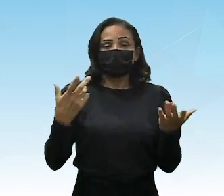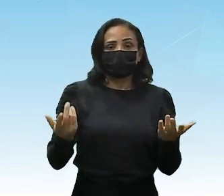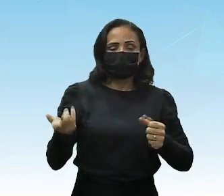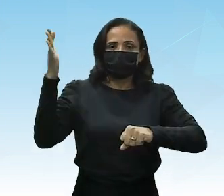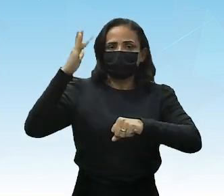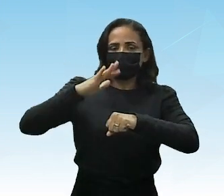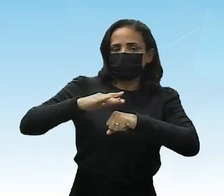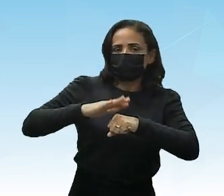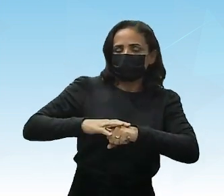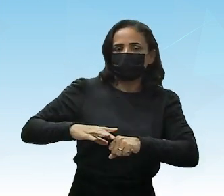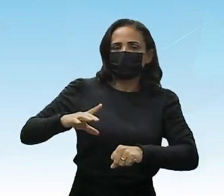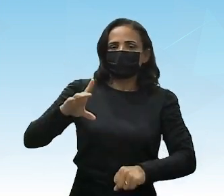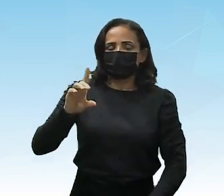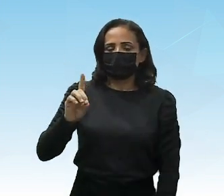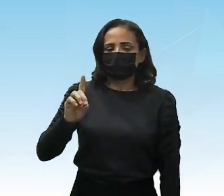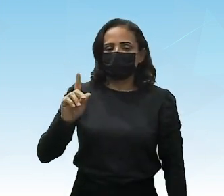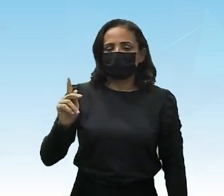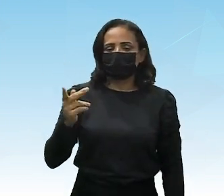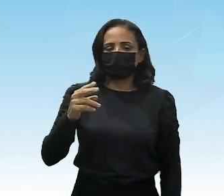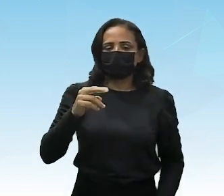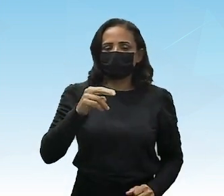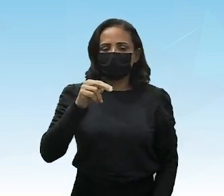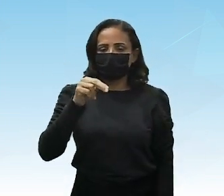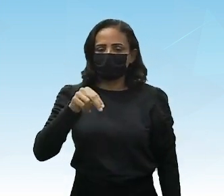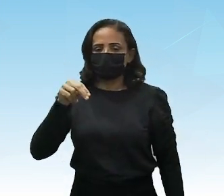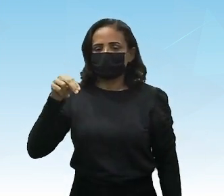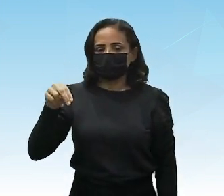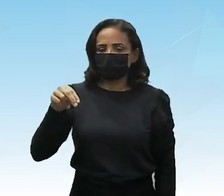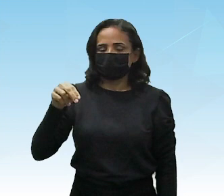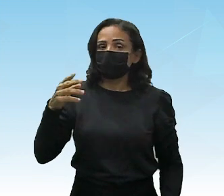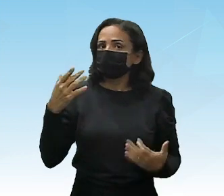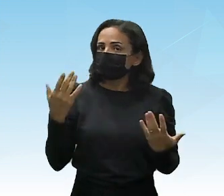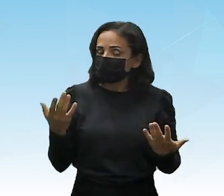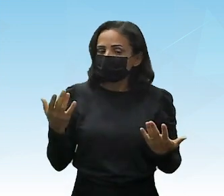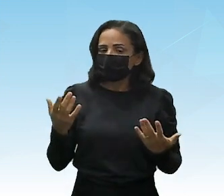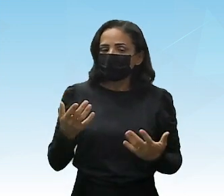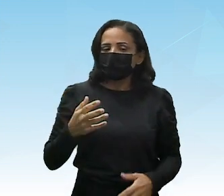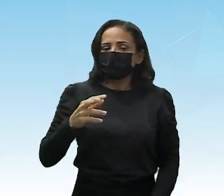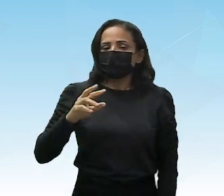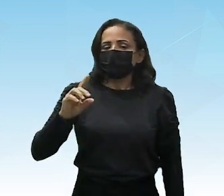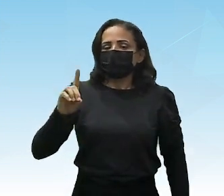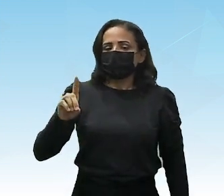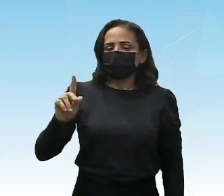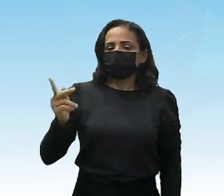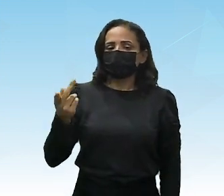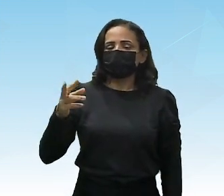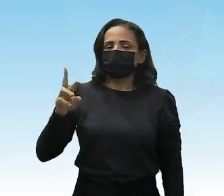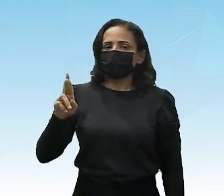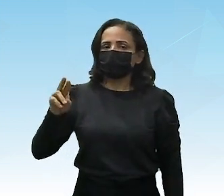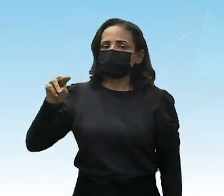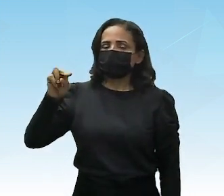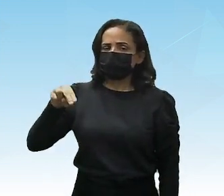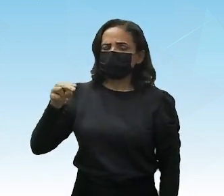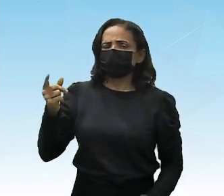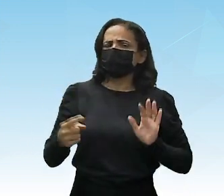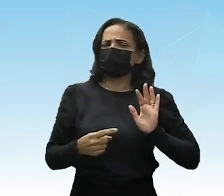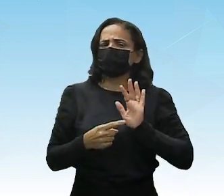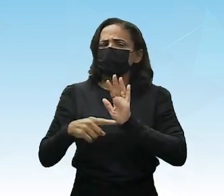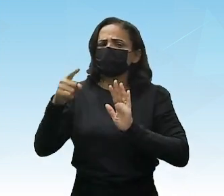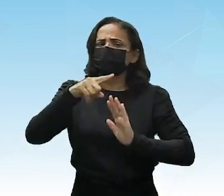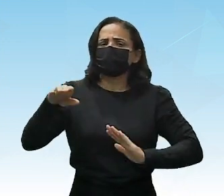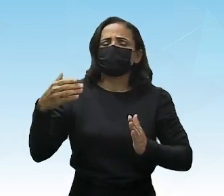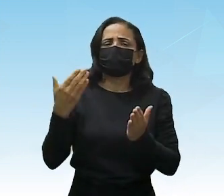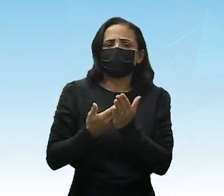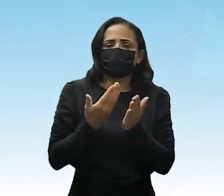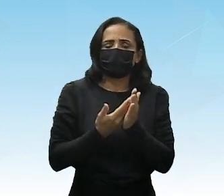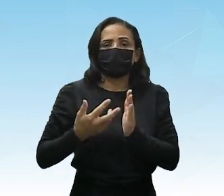doença DHRN ou eritroblastose fetal, ela vai nos mostrar e vai trabalhar só com o